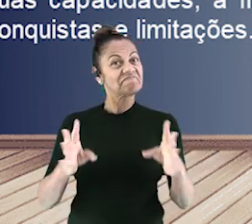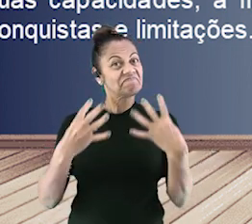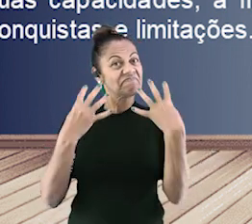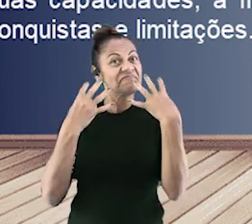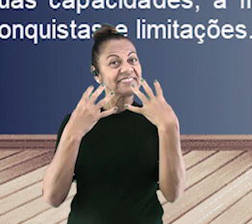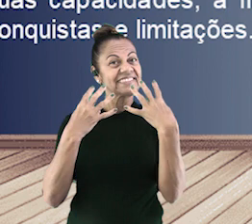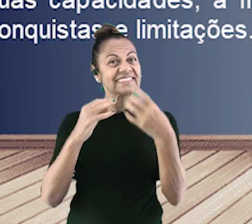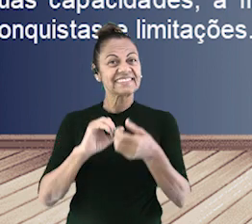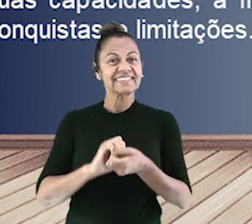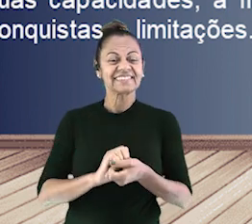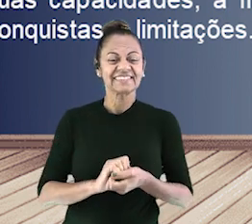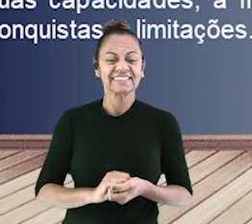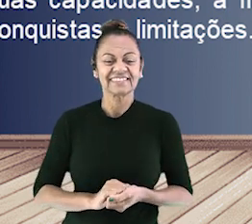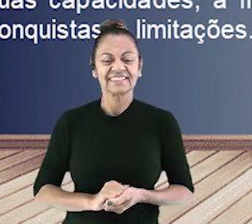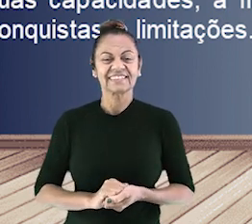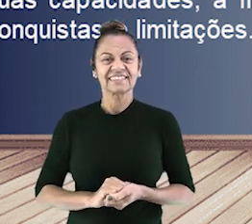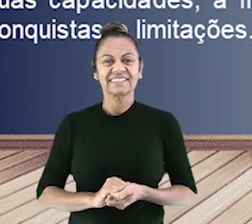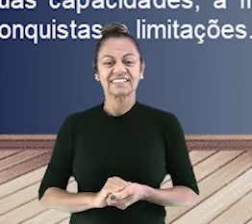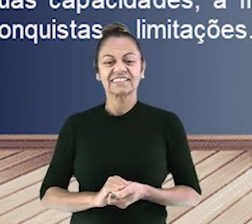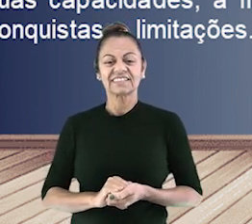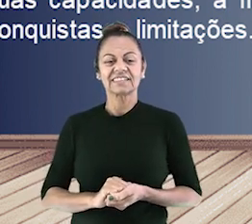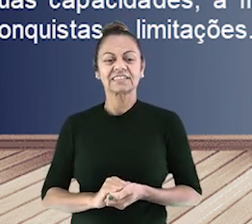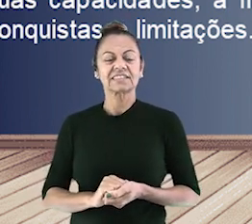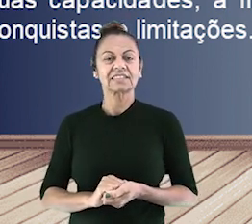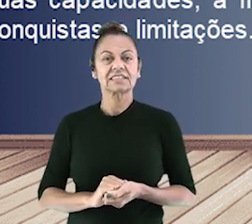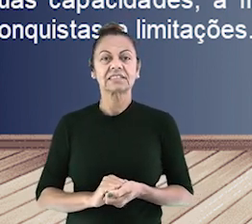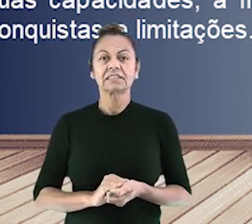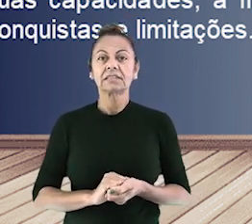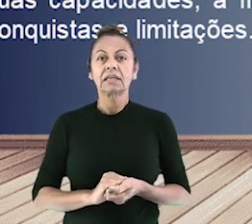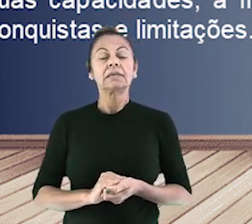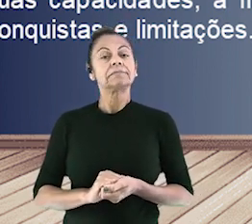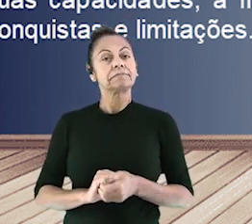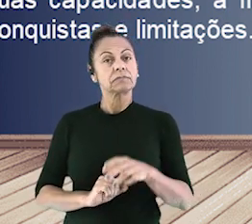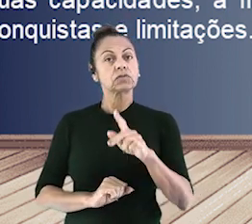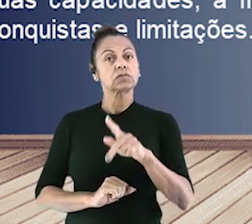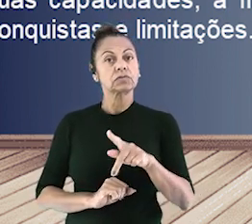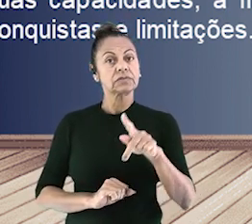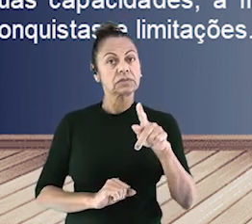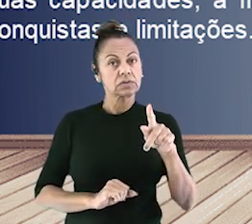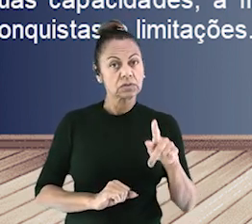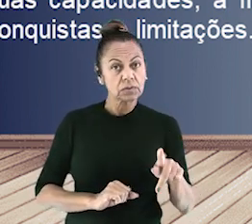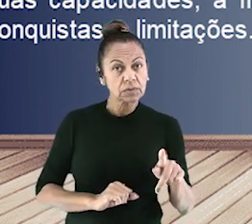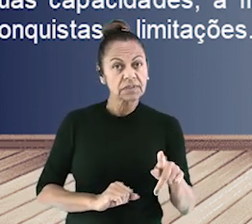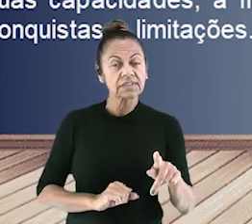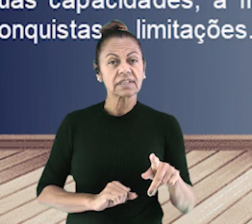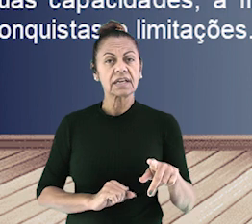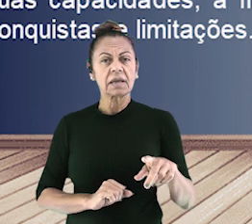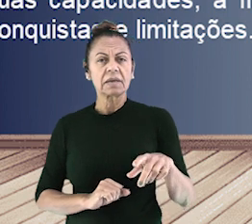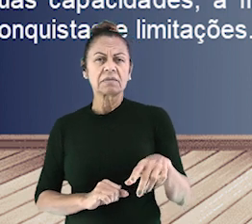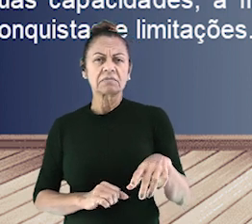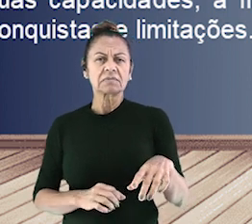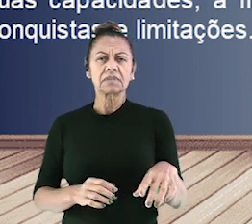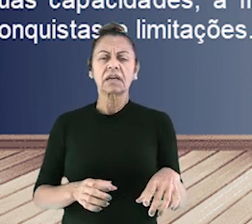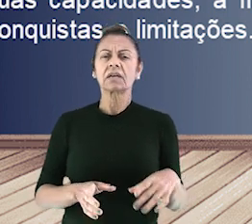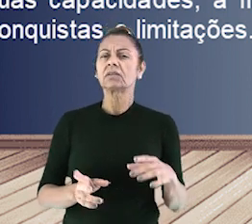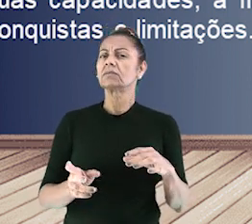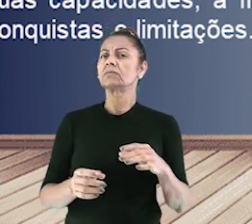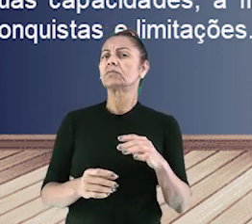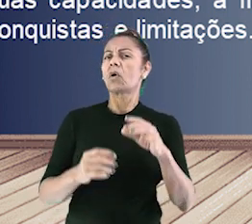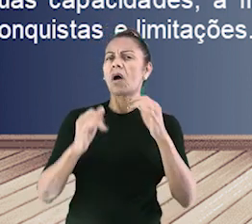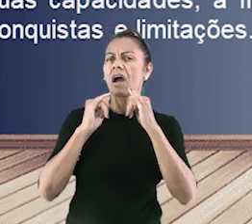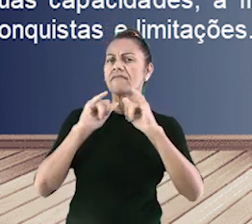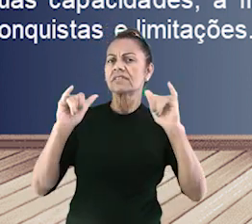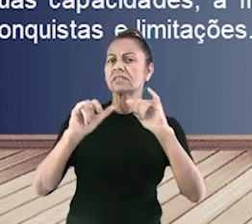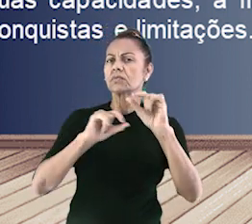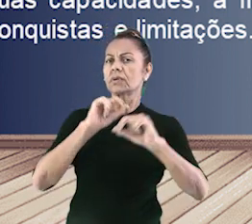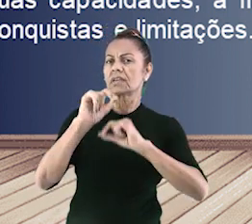nos assistindo! Ah, e para nossos professores, professoras, segue nosso objetivo do